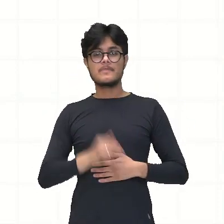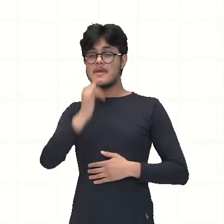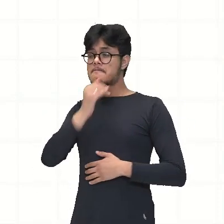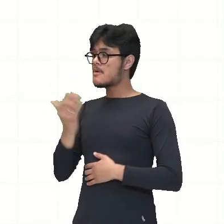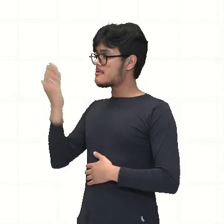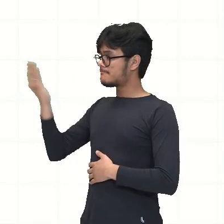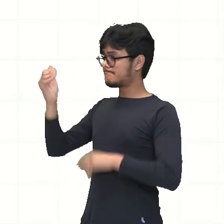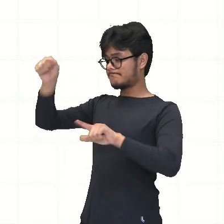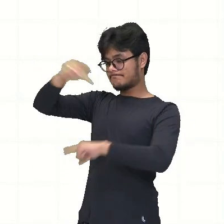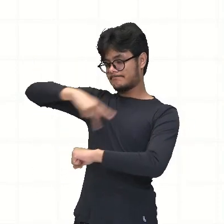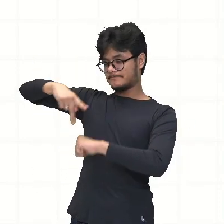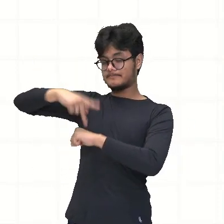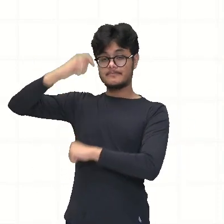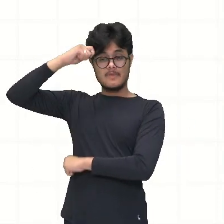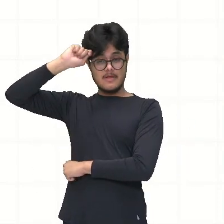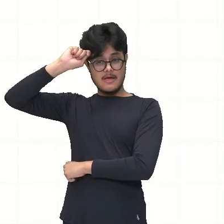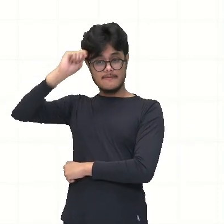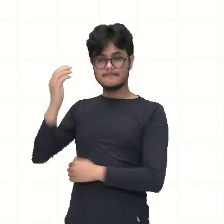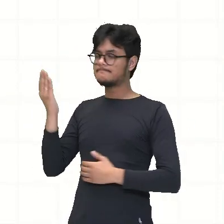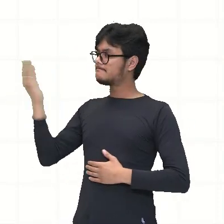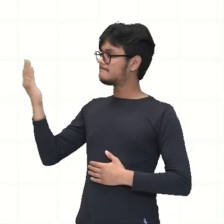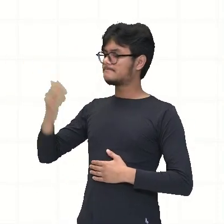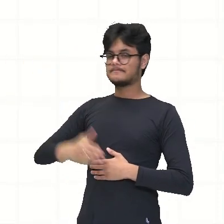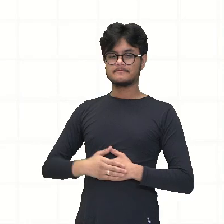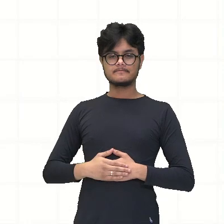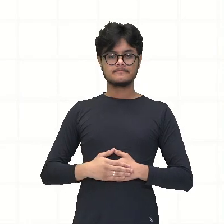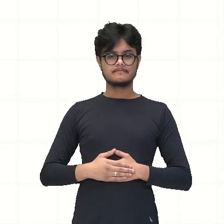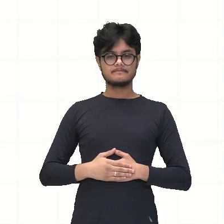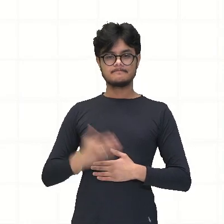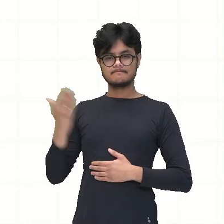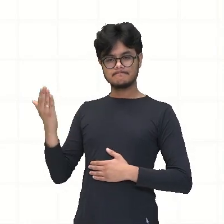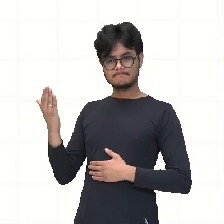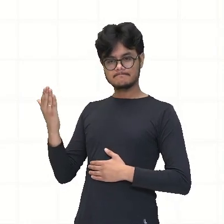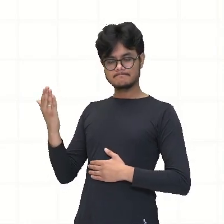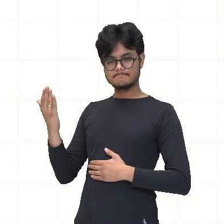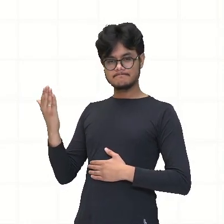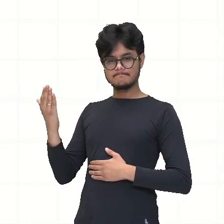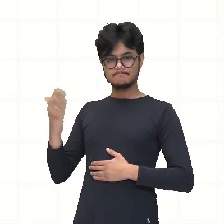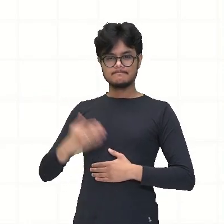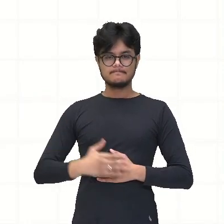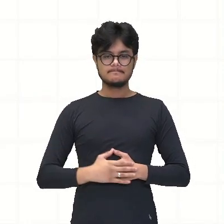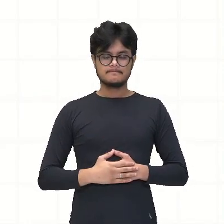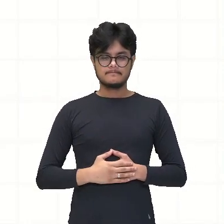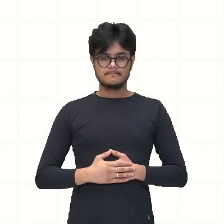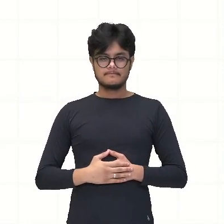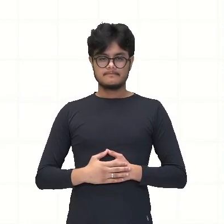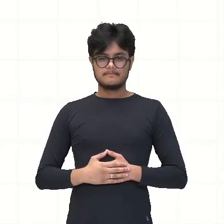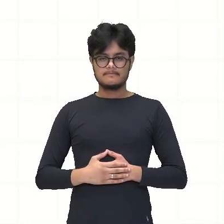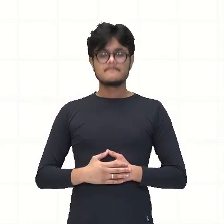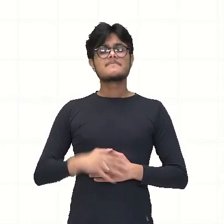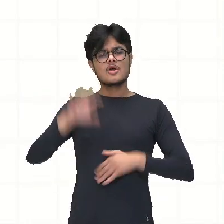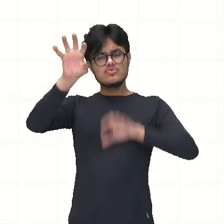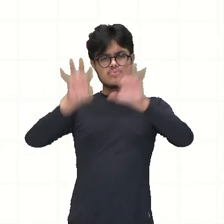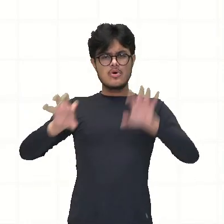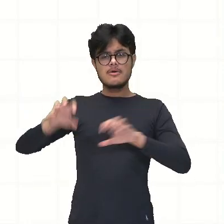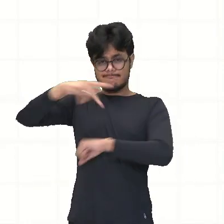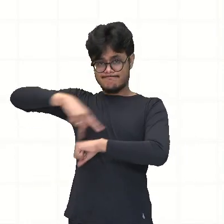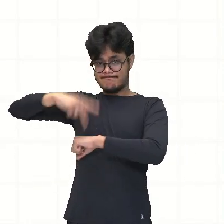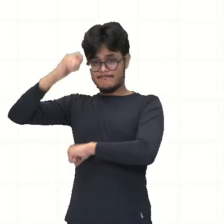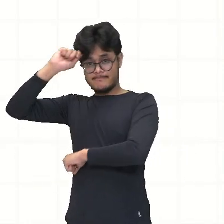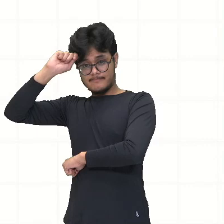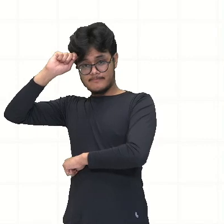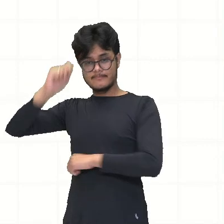africano, né? E alguns países, como a Guiné, a Nigéria, Congo, Angola, algumas das regiões, e